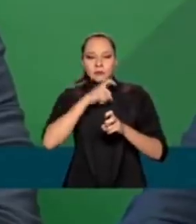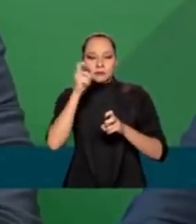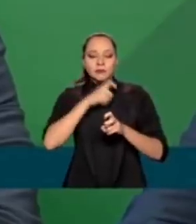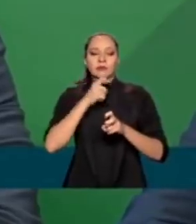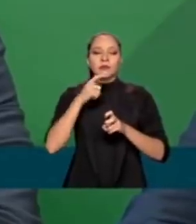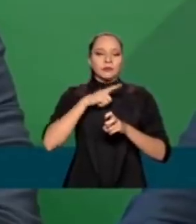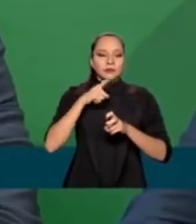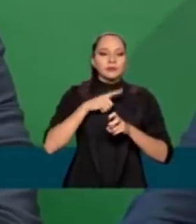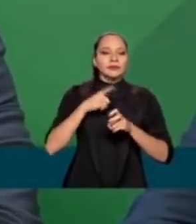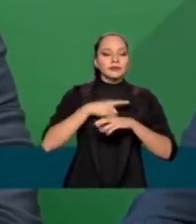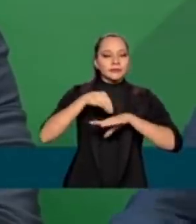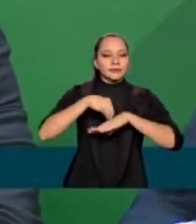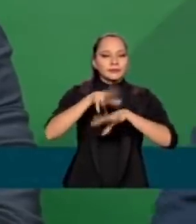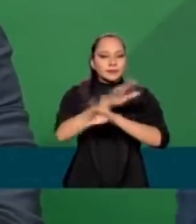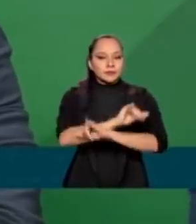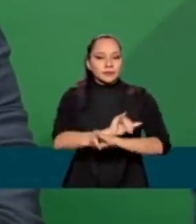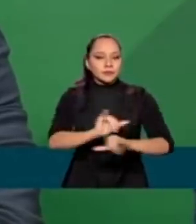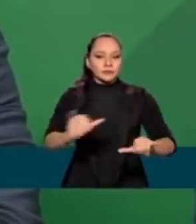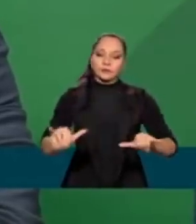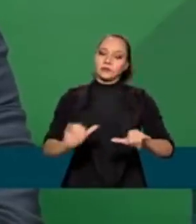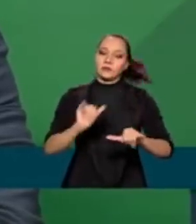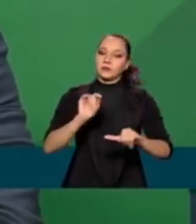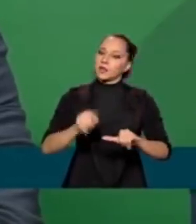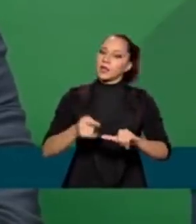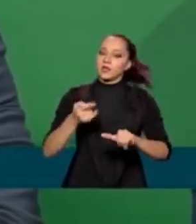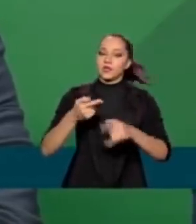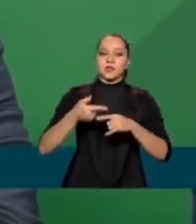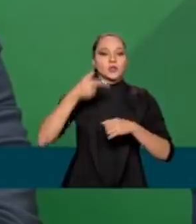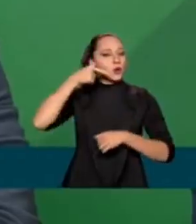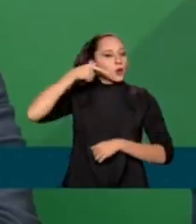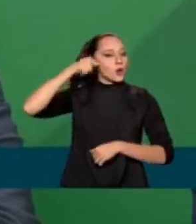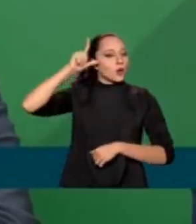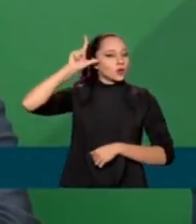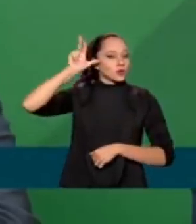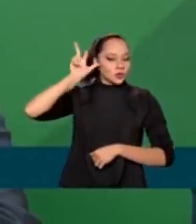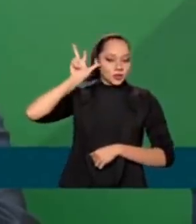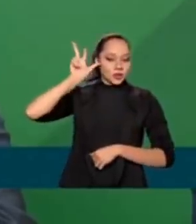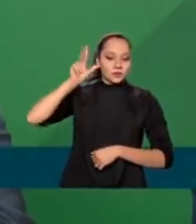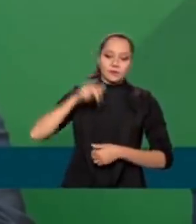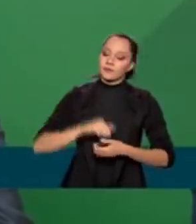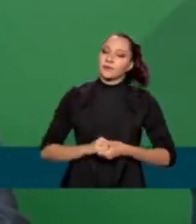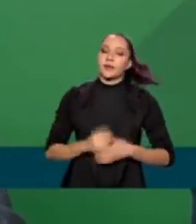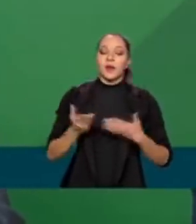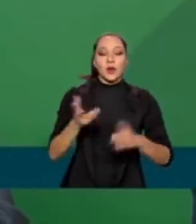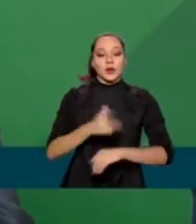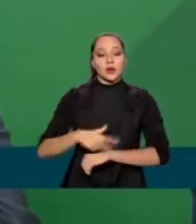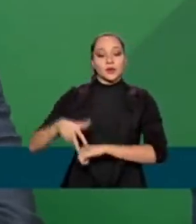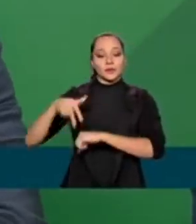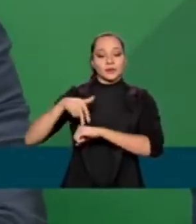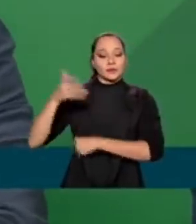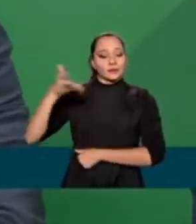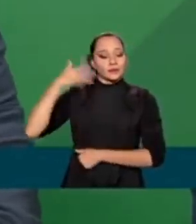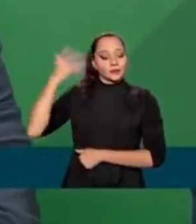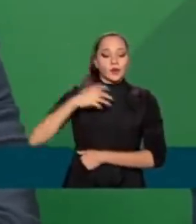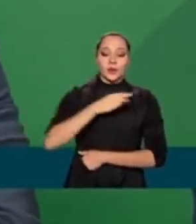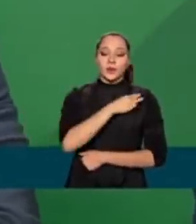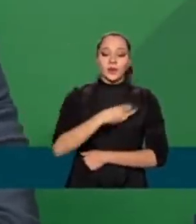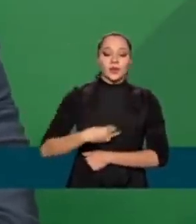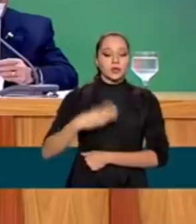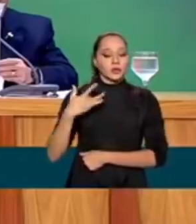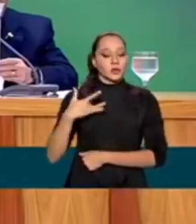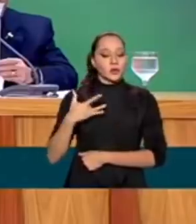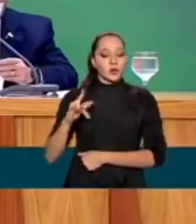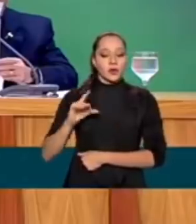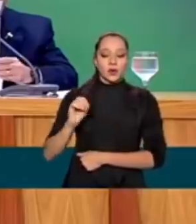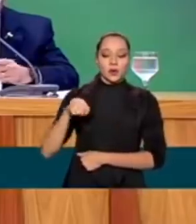vem sendo propagada desde anteontem. Então, com a palavra, senhor ministro